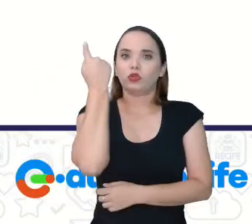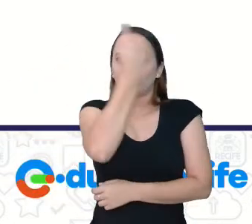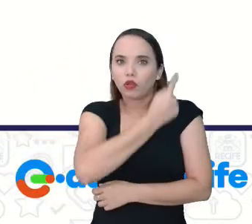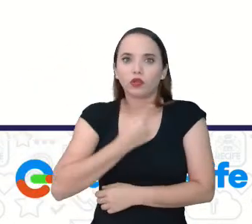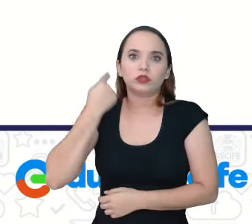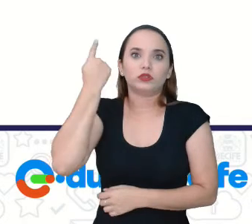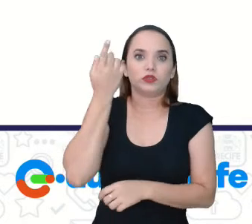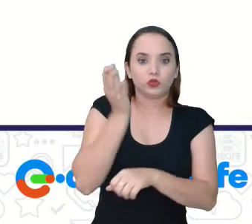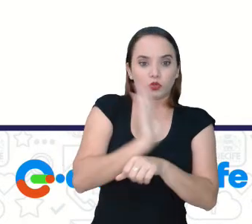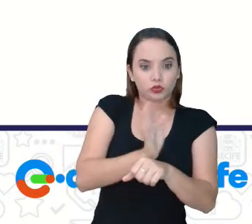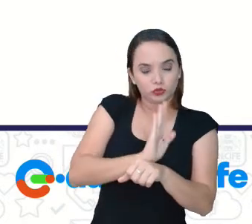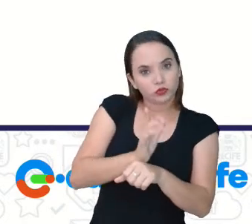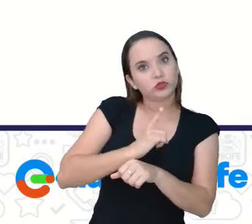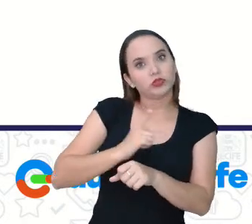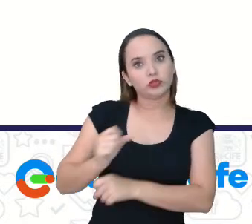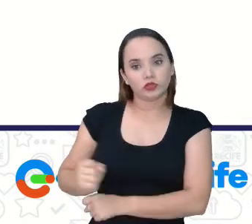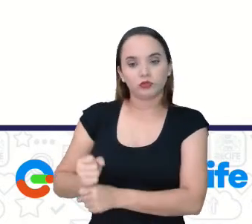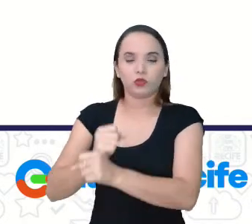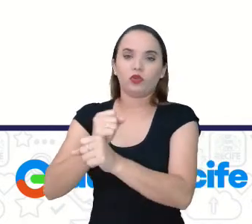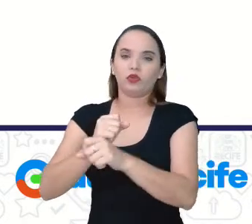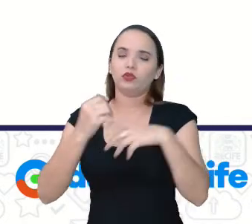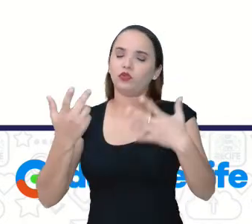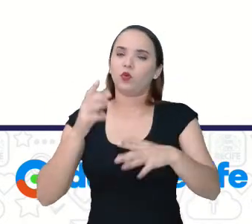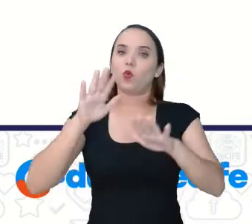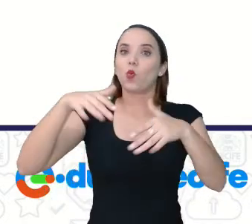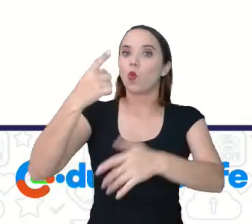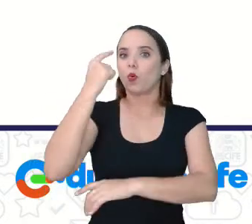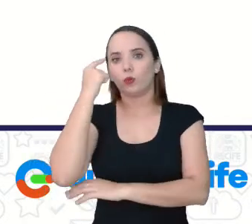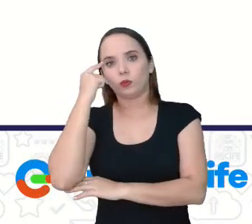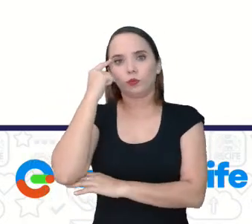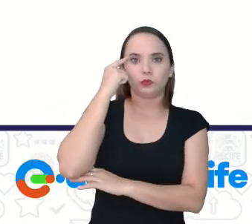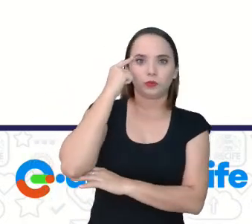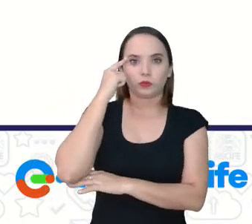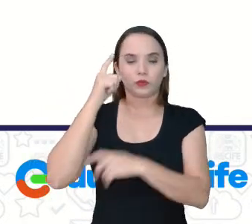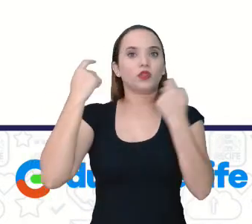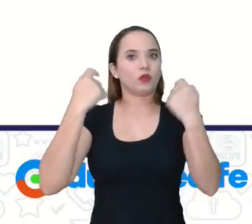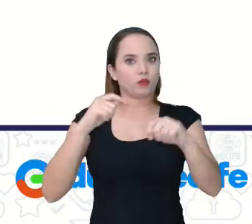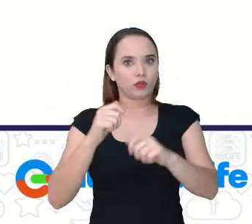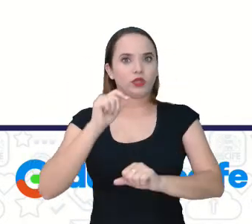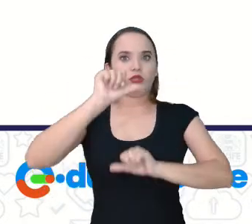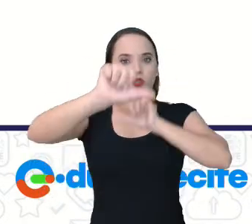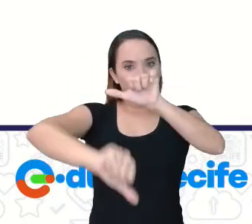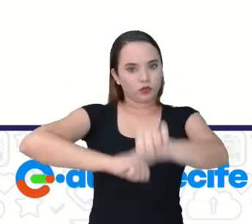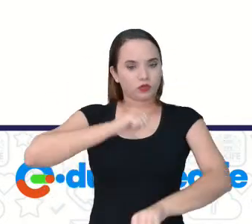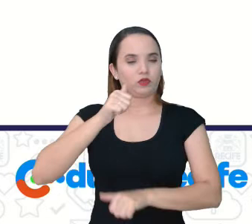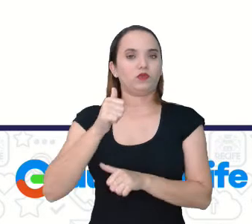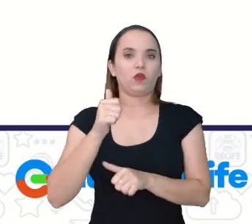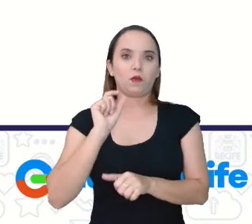por ano? Então, qual é a ideia dessa questão? Eu preciso transformar, certo,